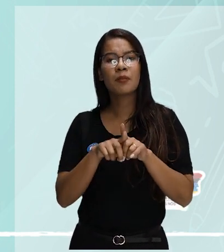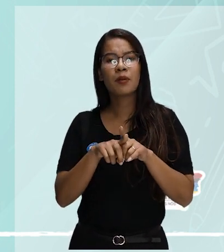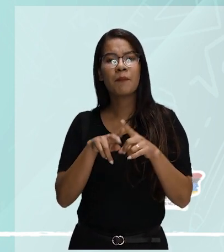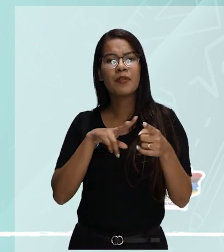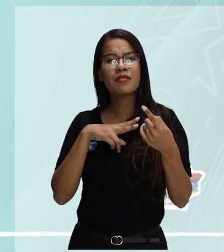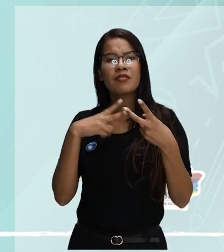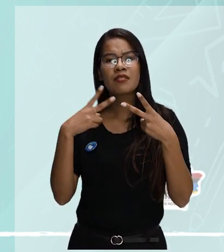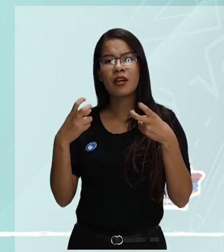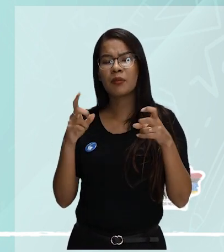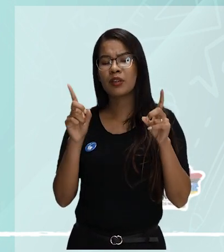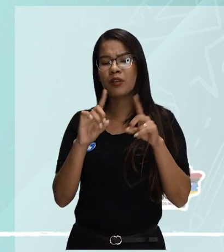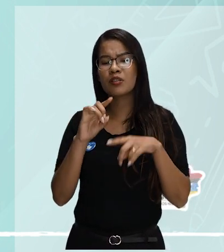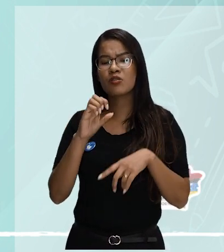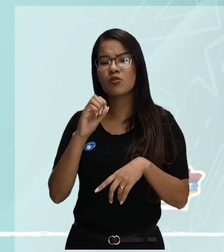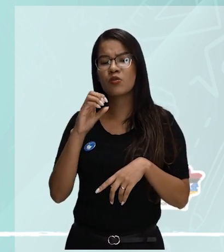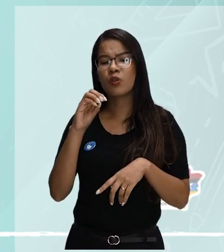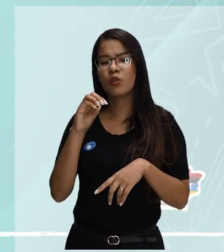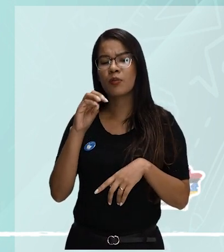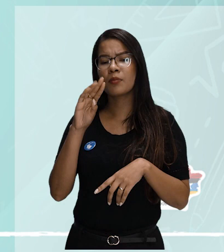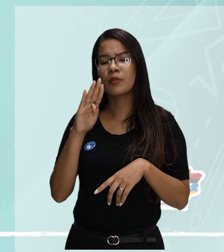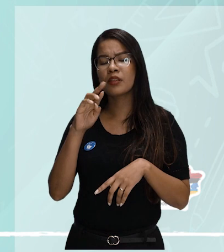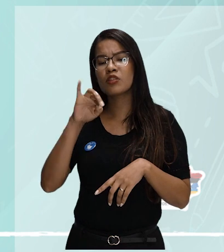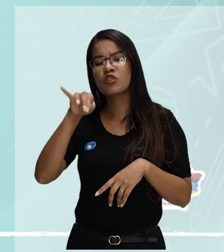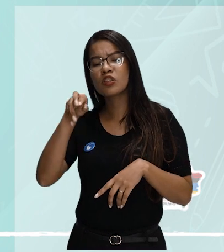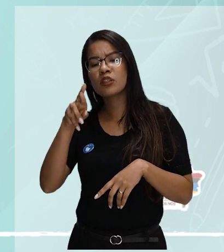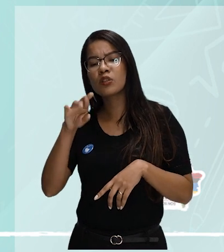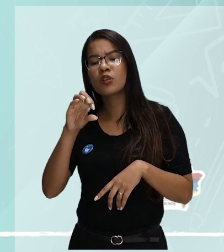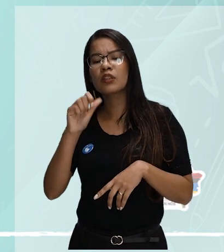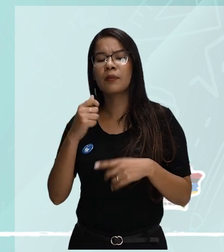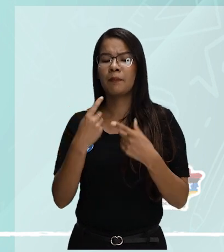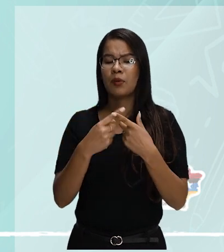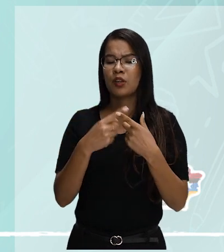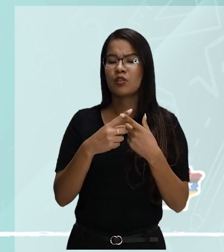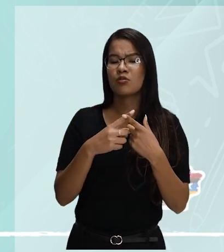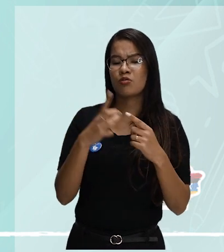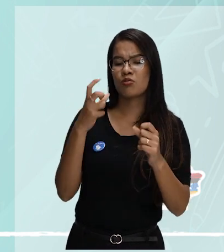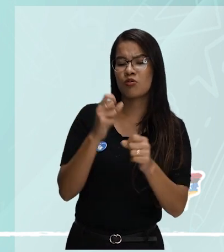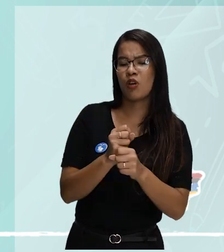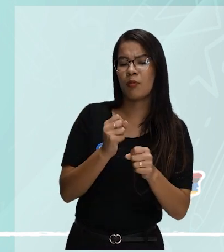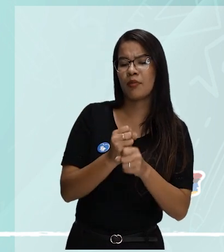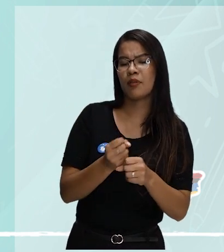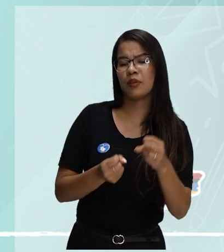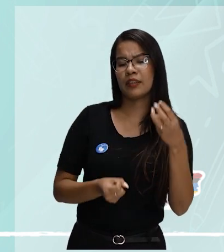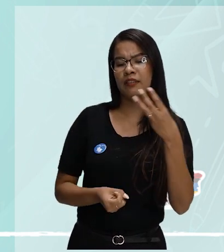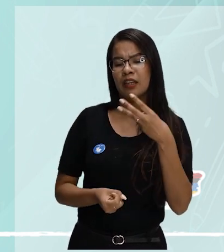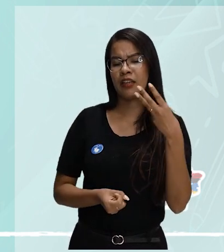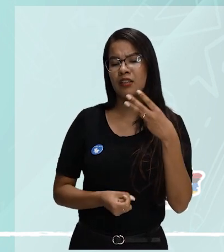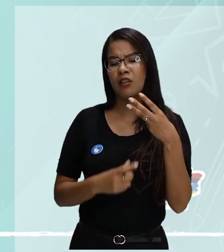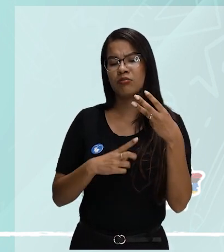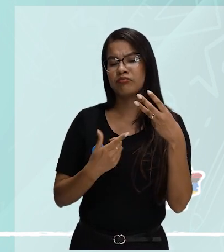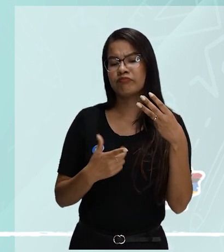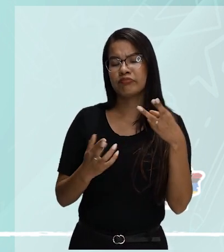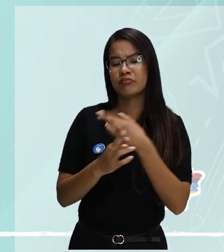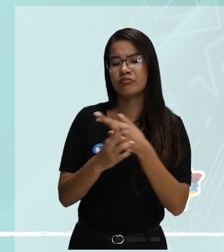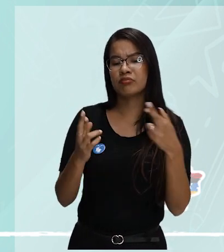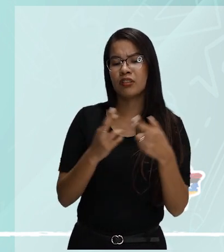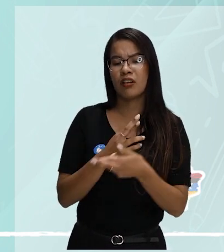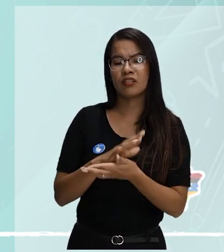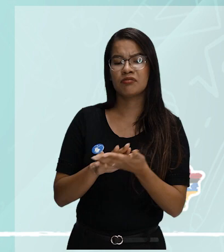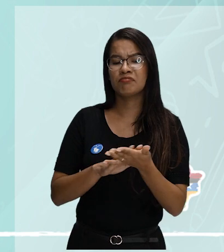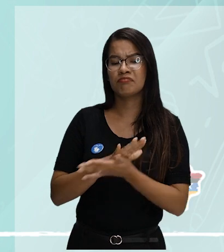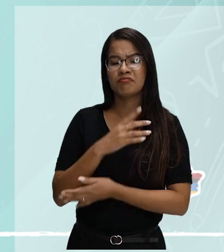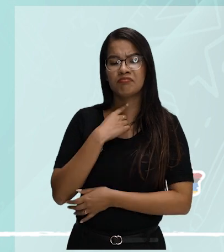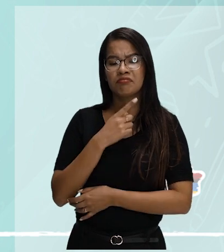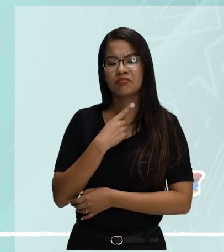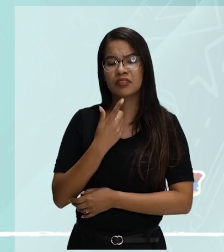também que ela não é sobrejetora, porque está sobrando 3 bem aqui, o 3 não está associado a ninguém. Pessoal, ela não é